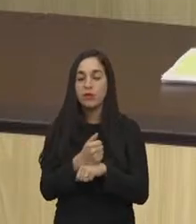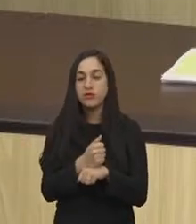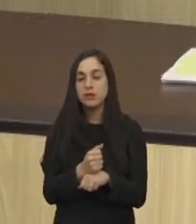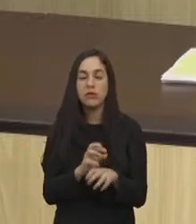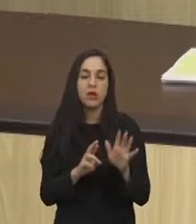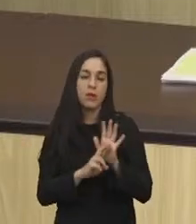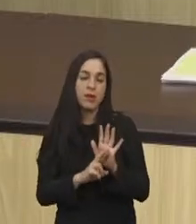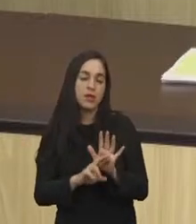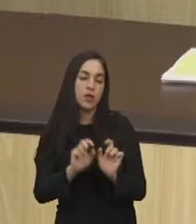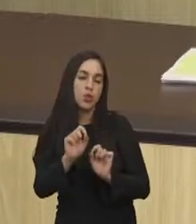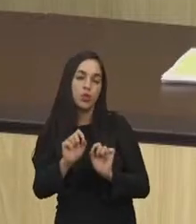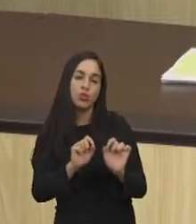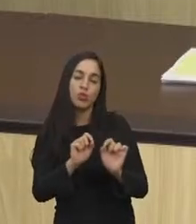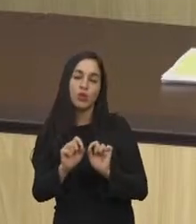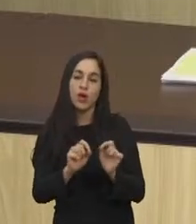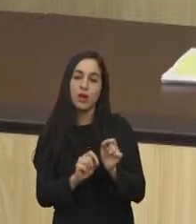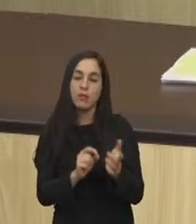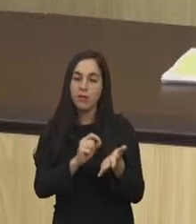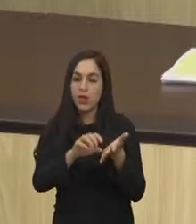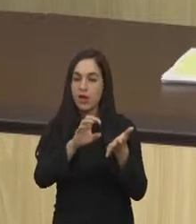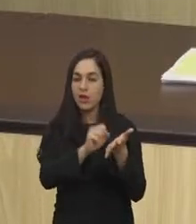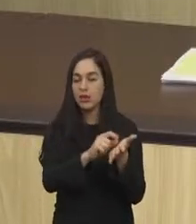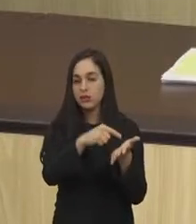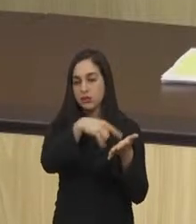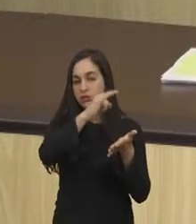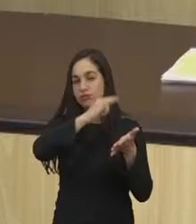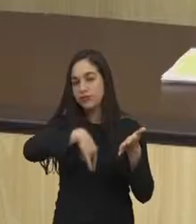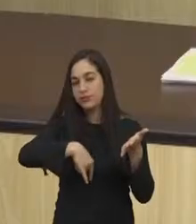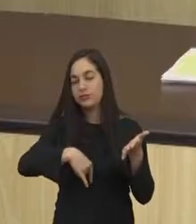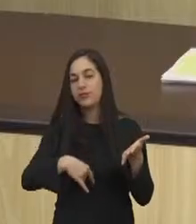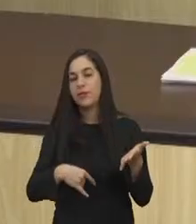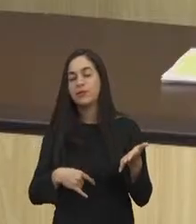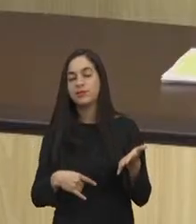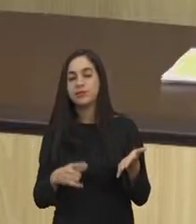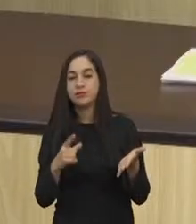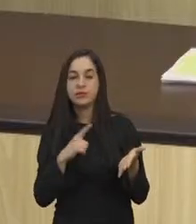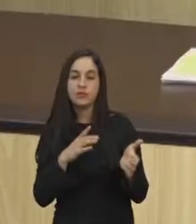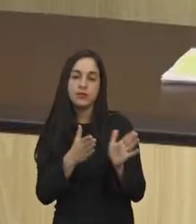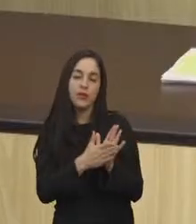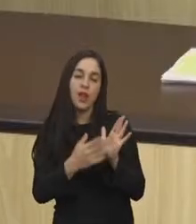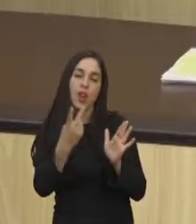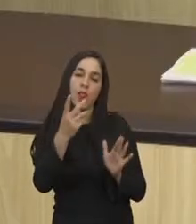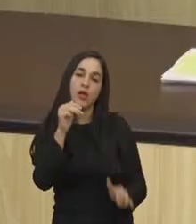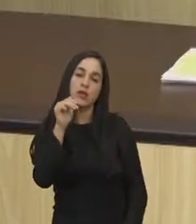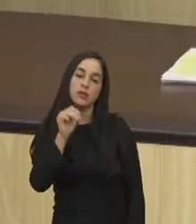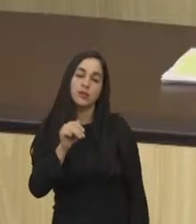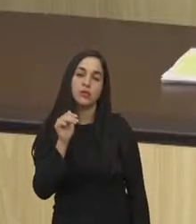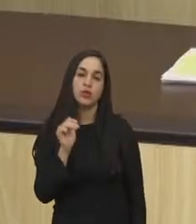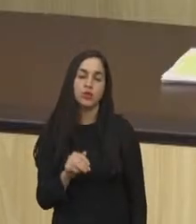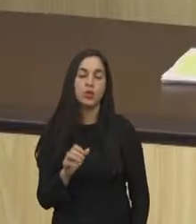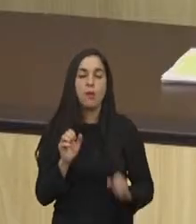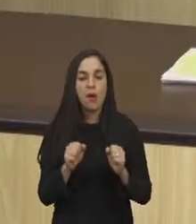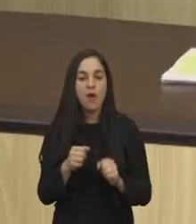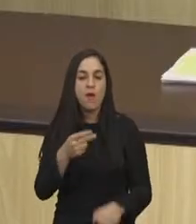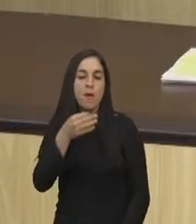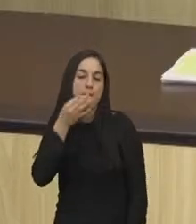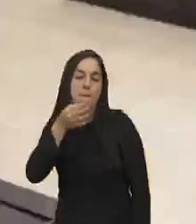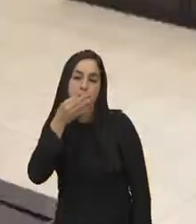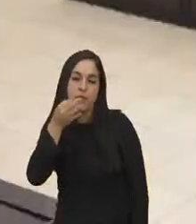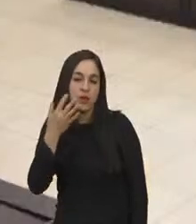representa, para o registro em ata. E terá um tempo aí de 2 minutos para falar.